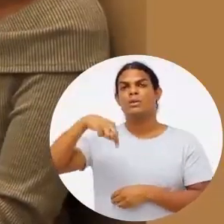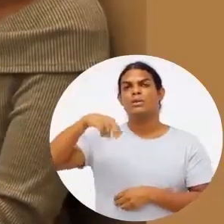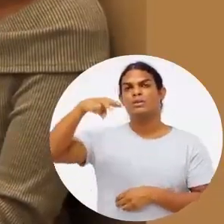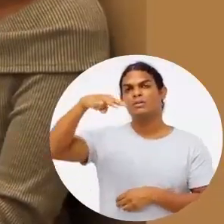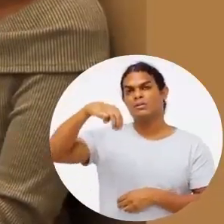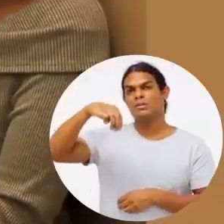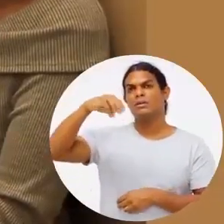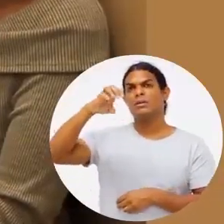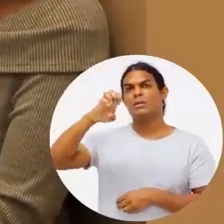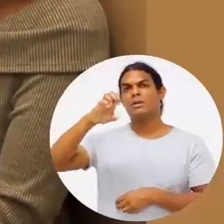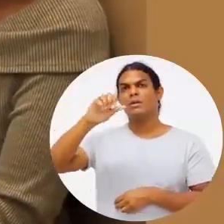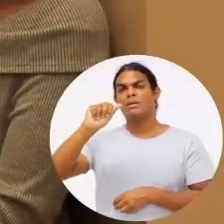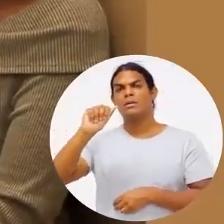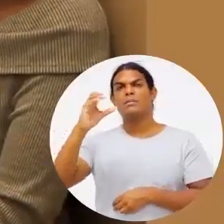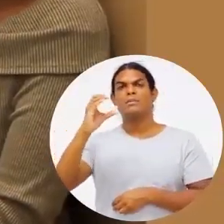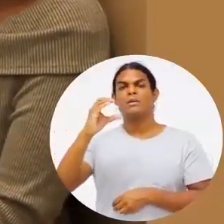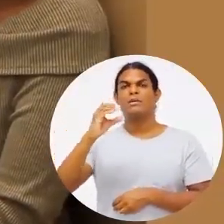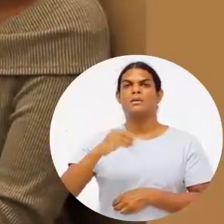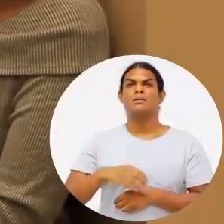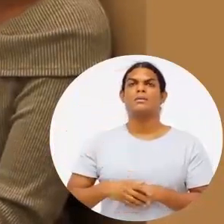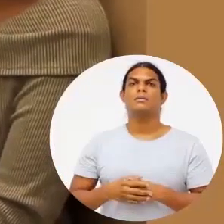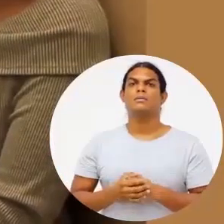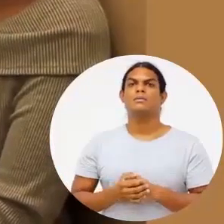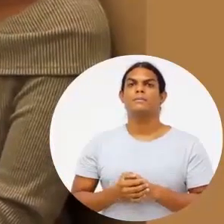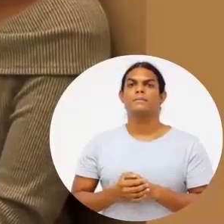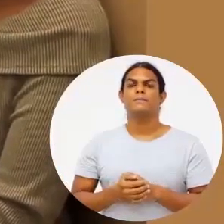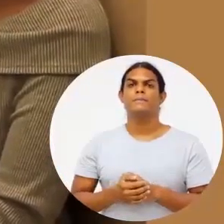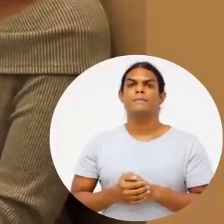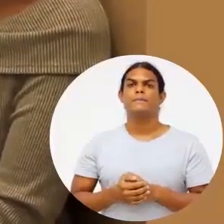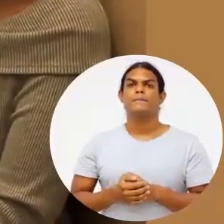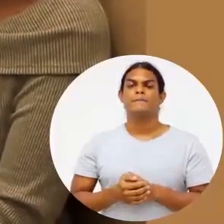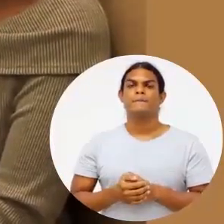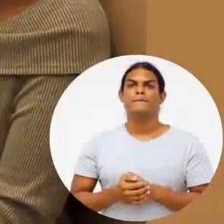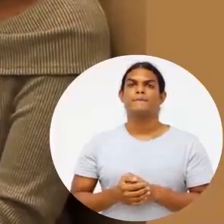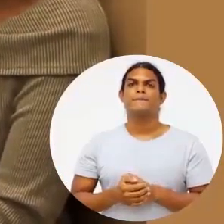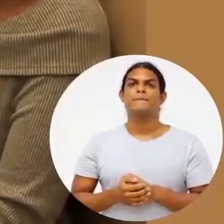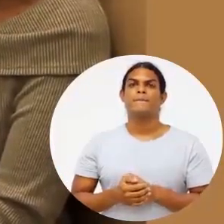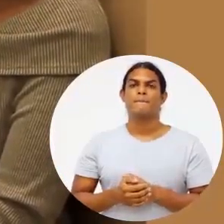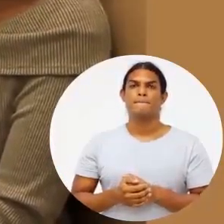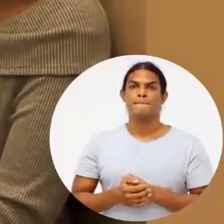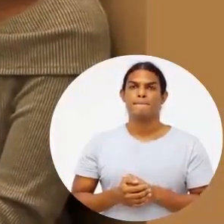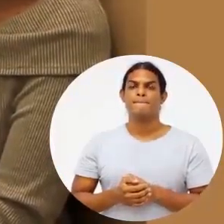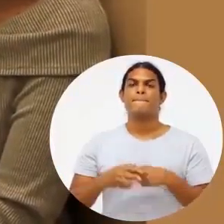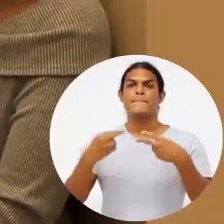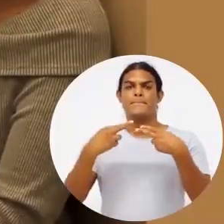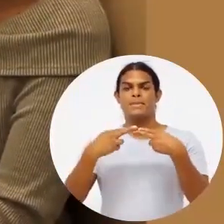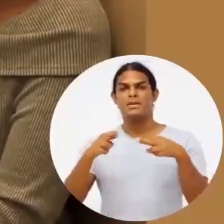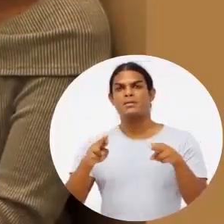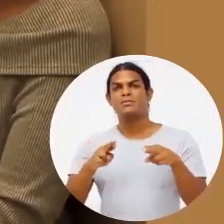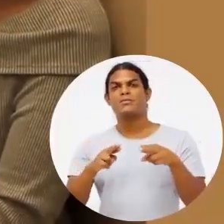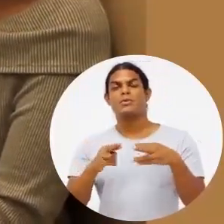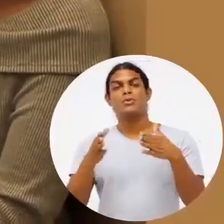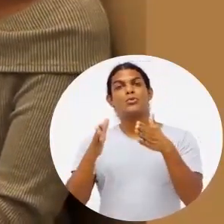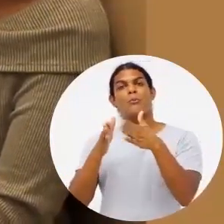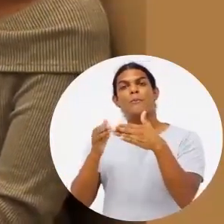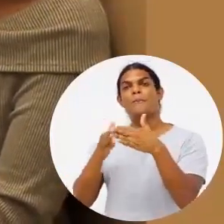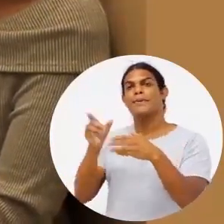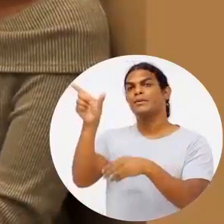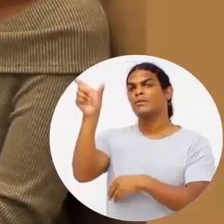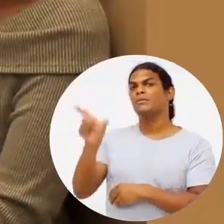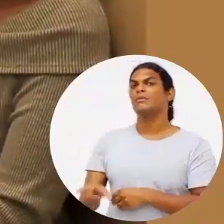refazer ou criar mais uma etapa, para trazer também ela mais presentemente para a etapa de criação, né?